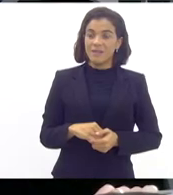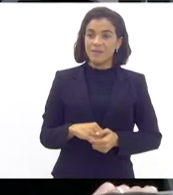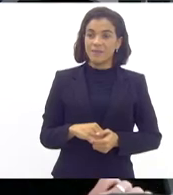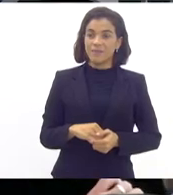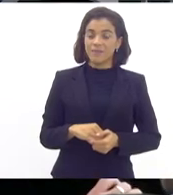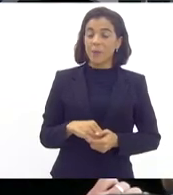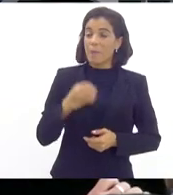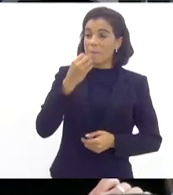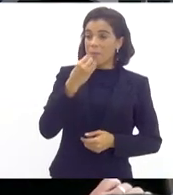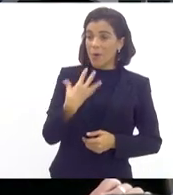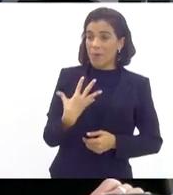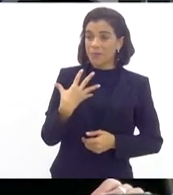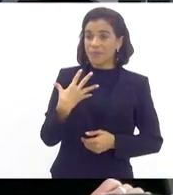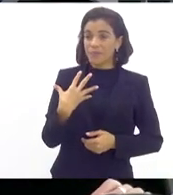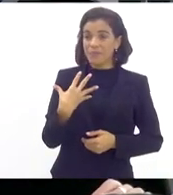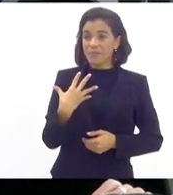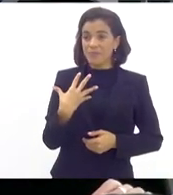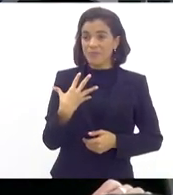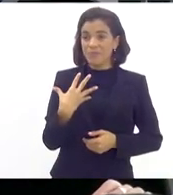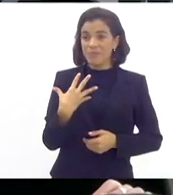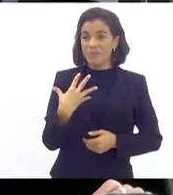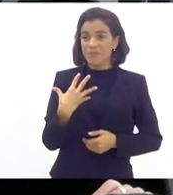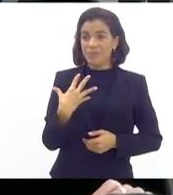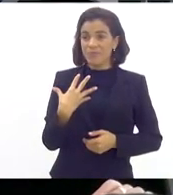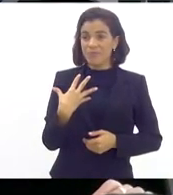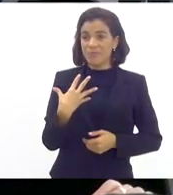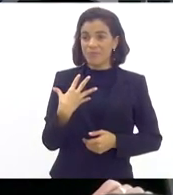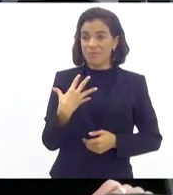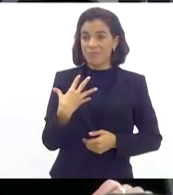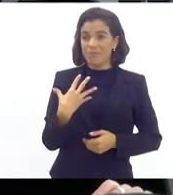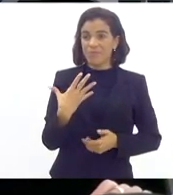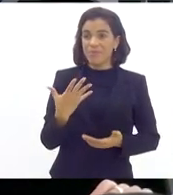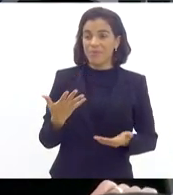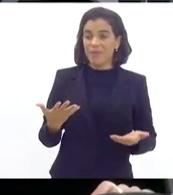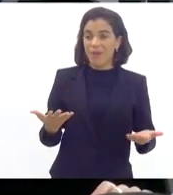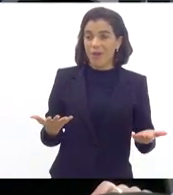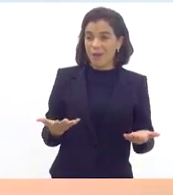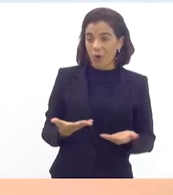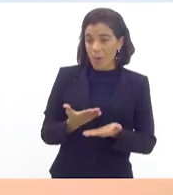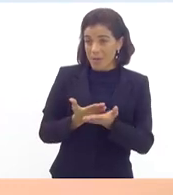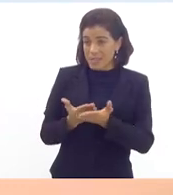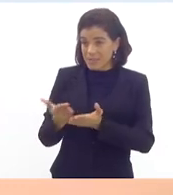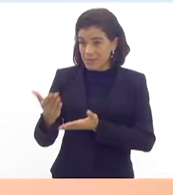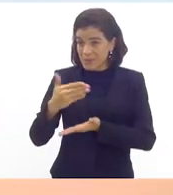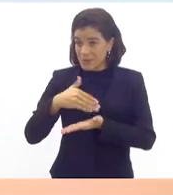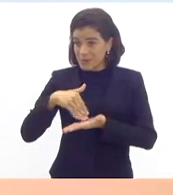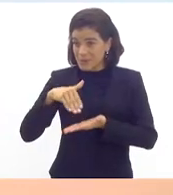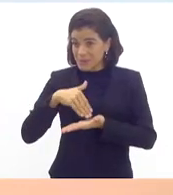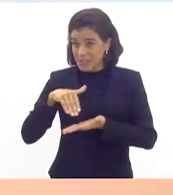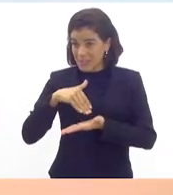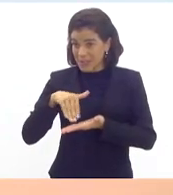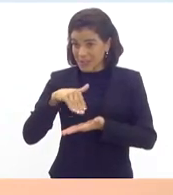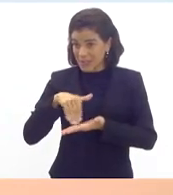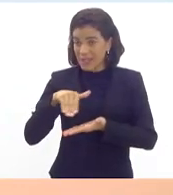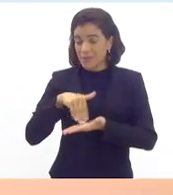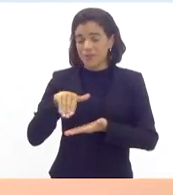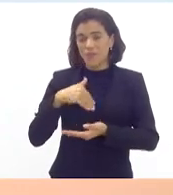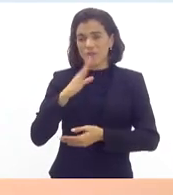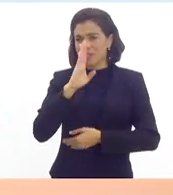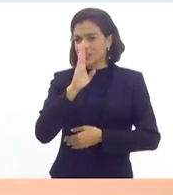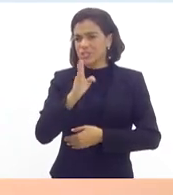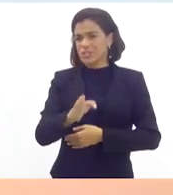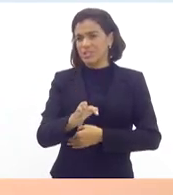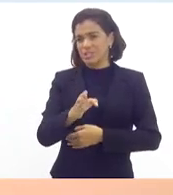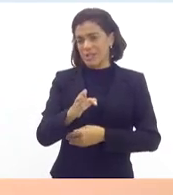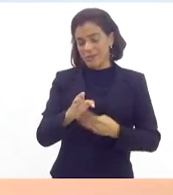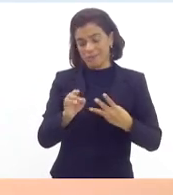Bom, vou tentar responder aqui as questões, começando pelo secretário Thomson. Secretário, eu vou direto, acho que nos